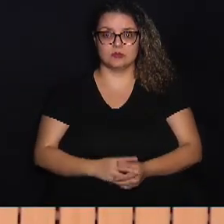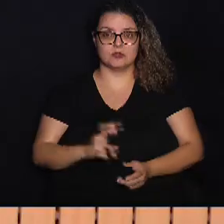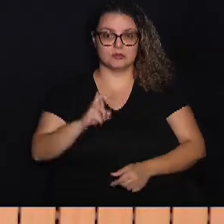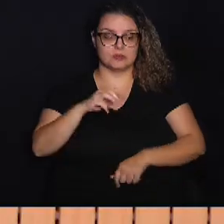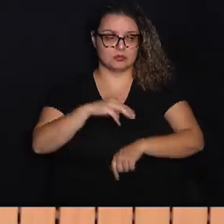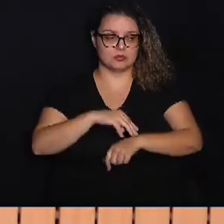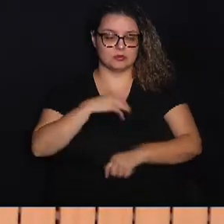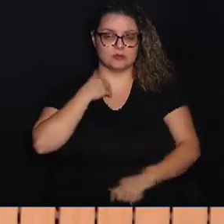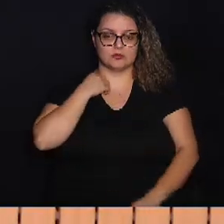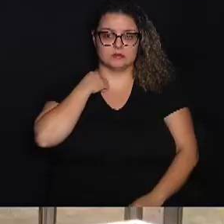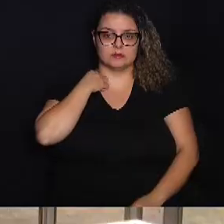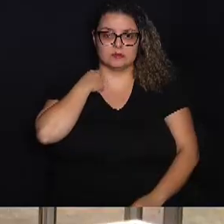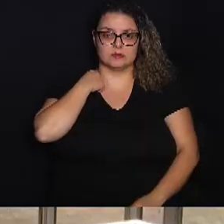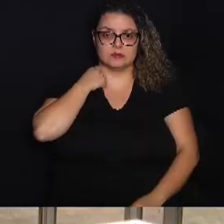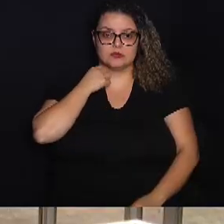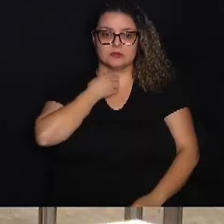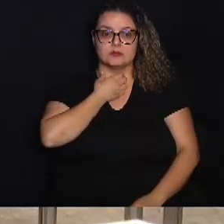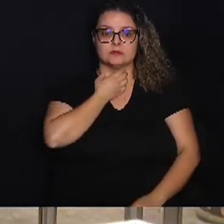5